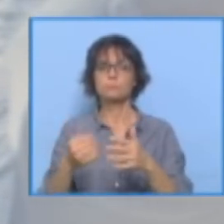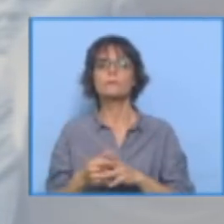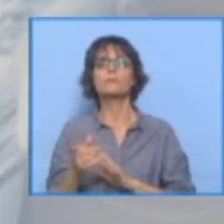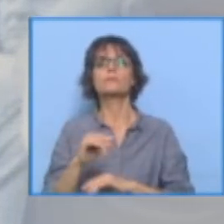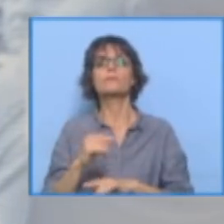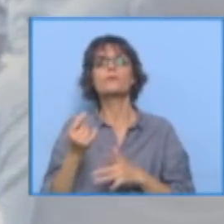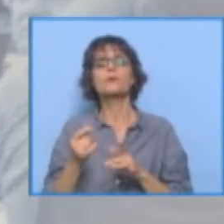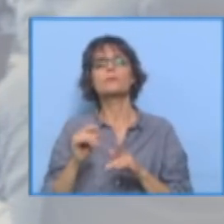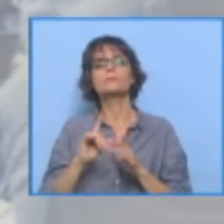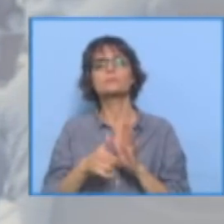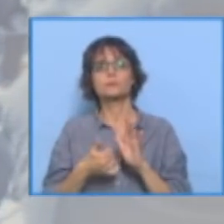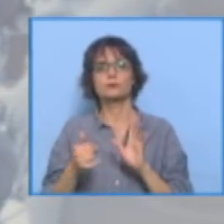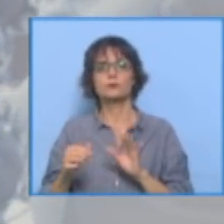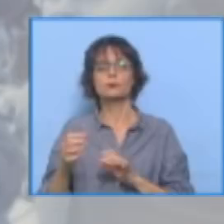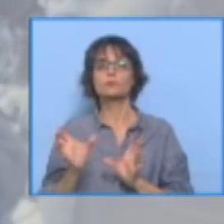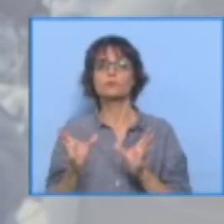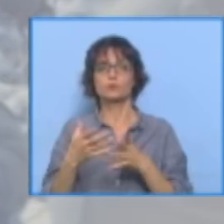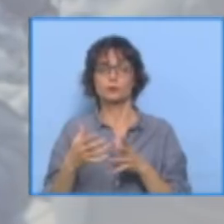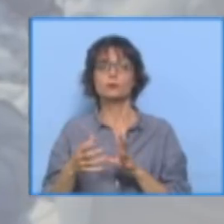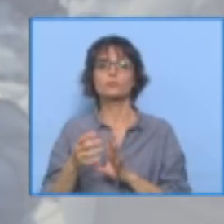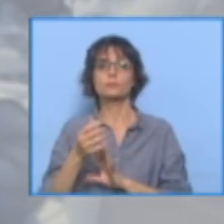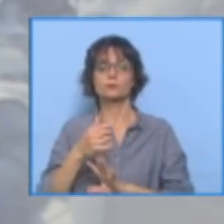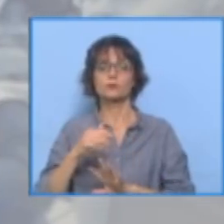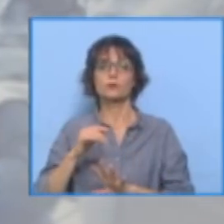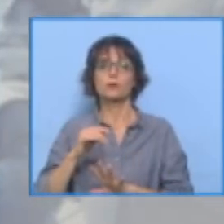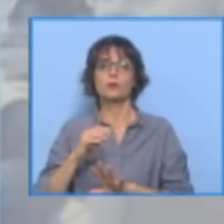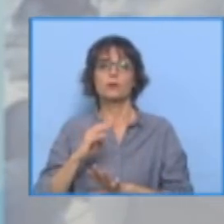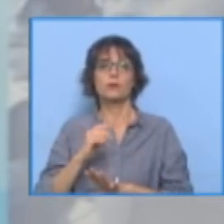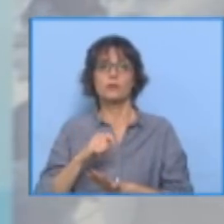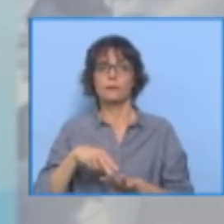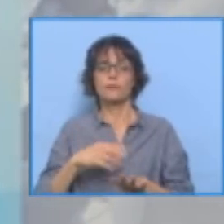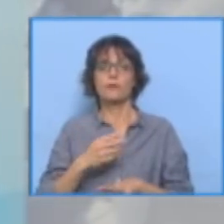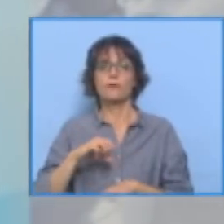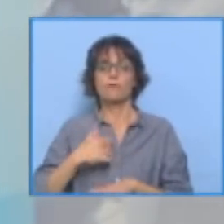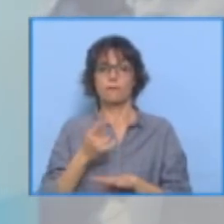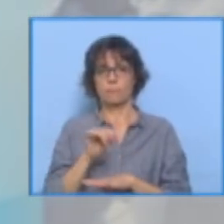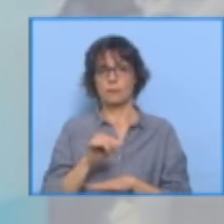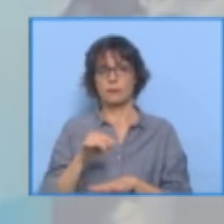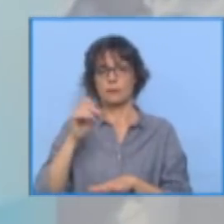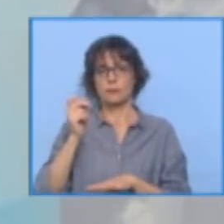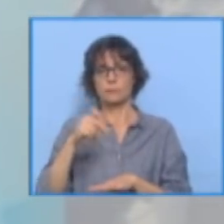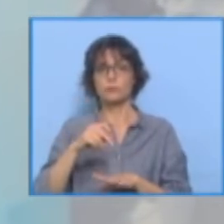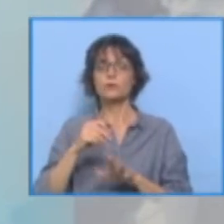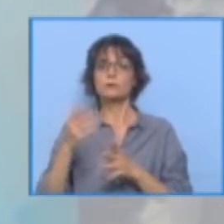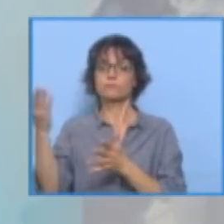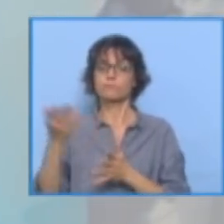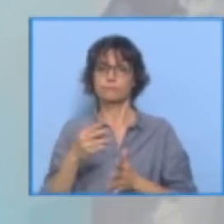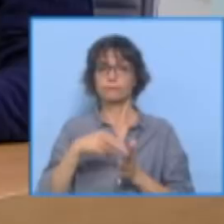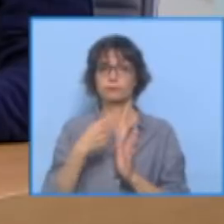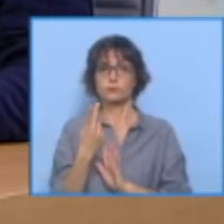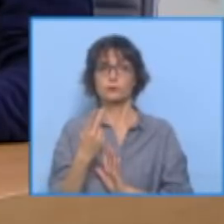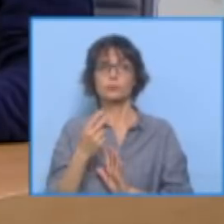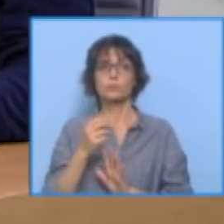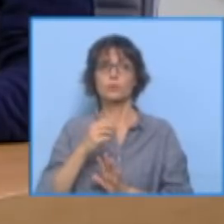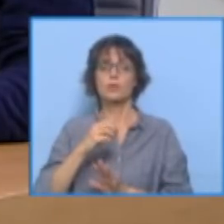Gene Verde, que vai estar em Portugal a partir desta semana. São convidados do programa Eclésia Madalena Sepúlveda Maia e